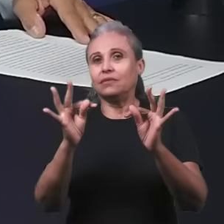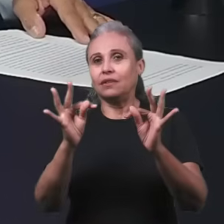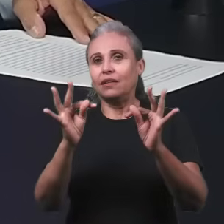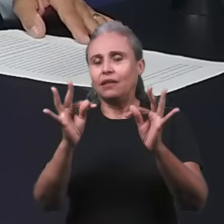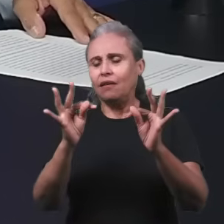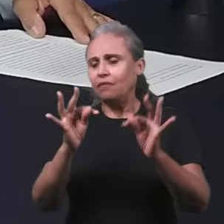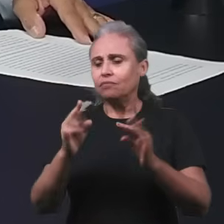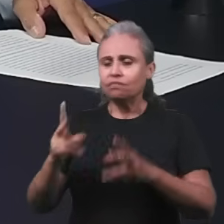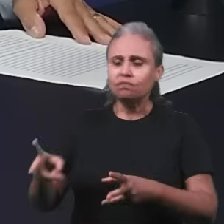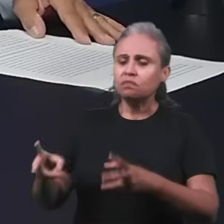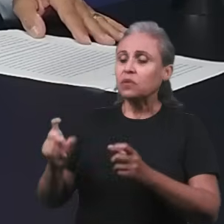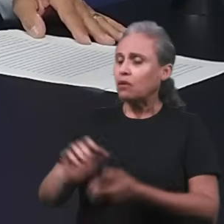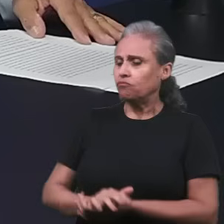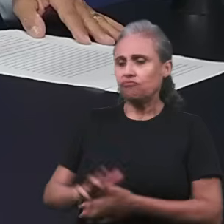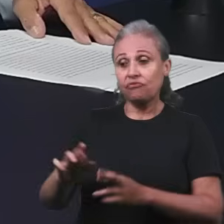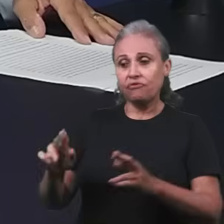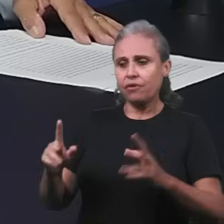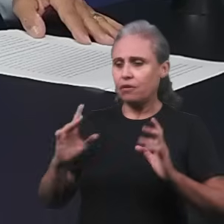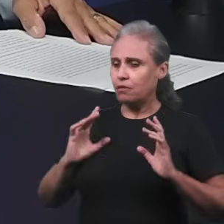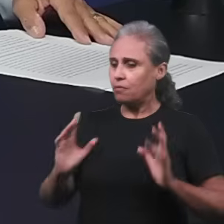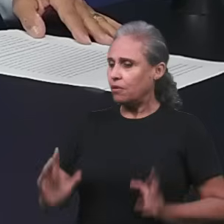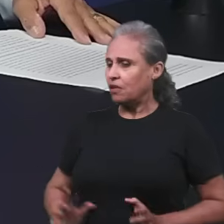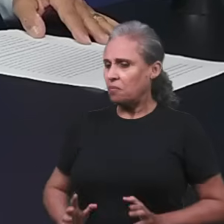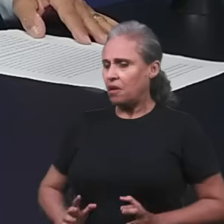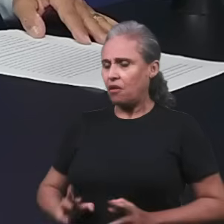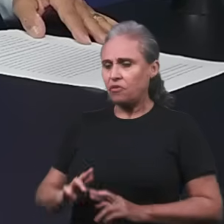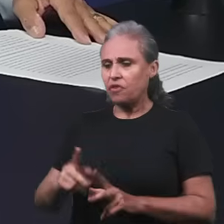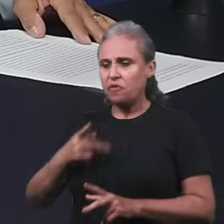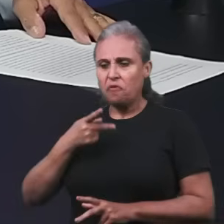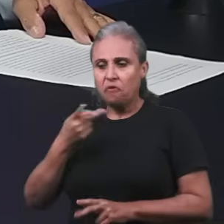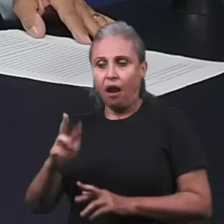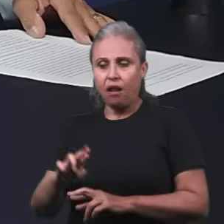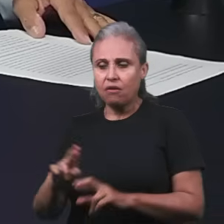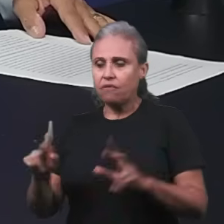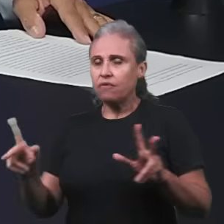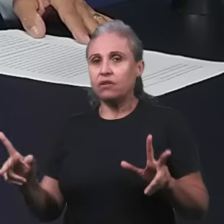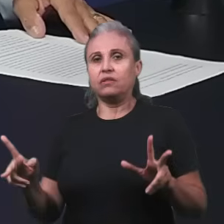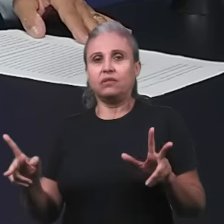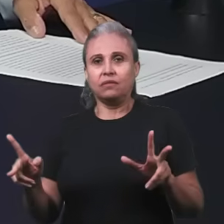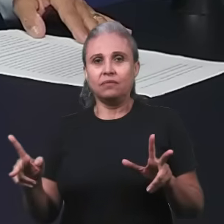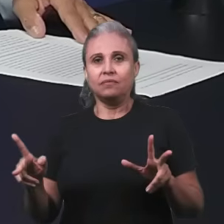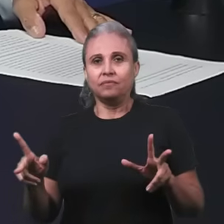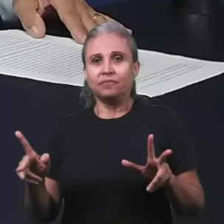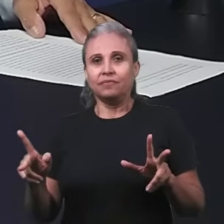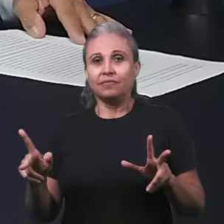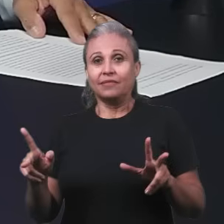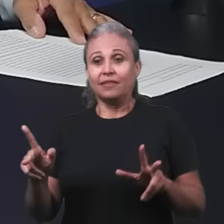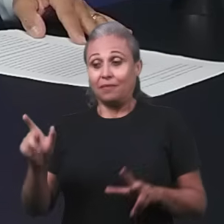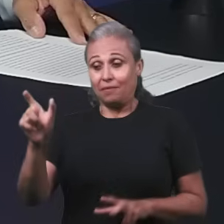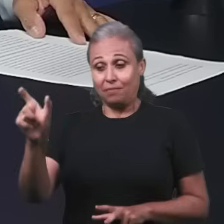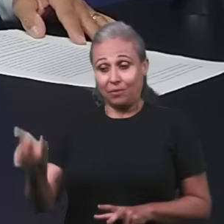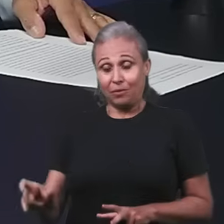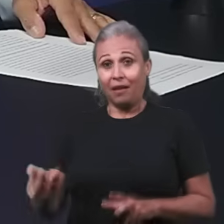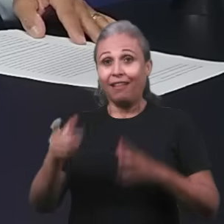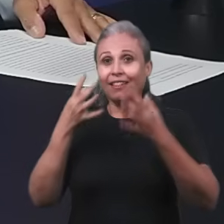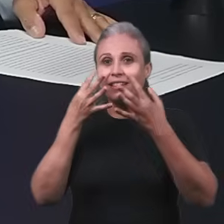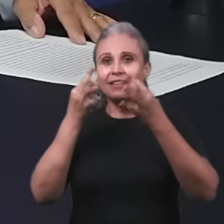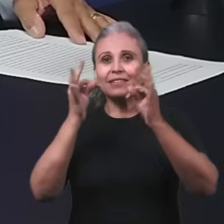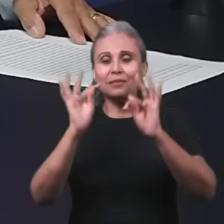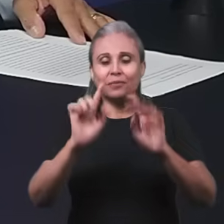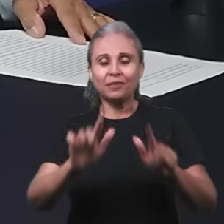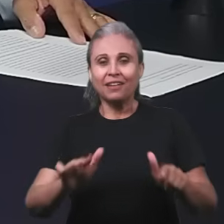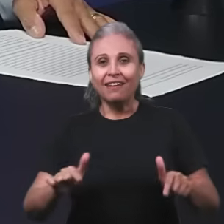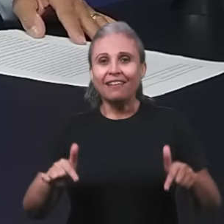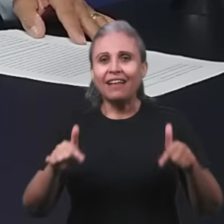postura dele agora está diferente. O seu linguajar, o seu falar agora está diferente. É porque é um testemunho público da ação não